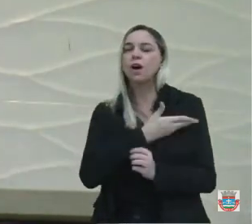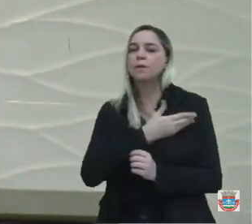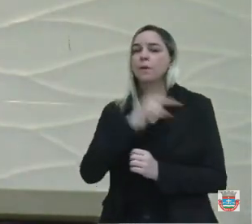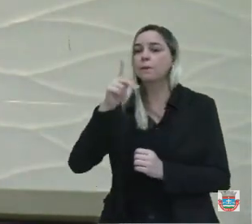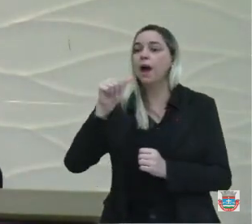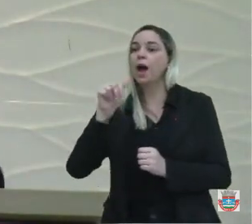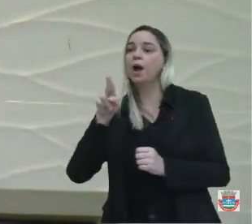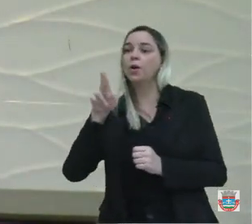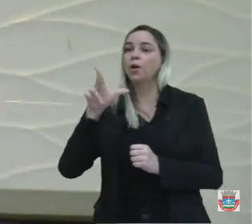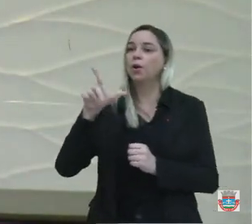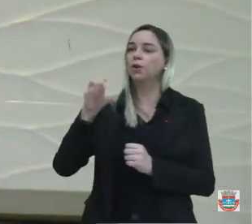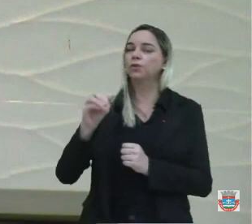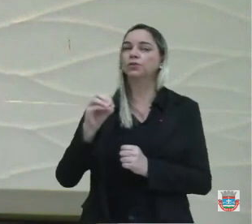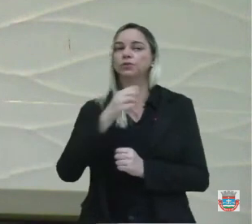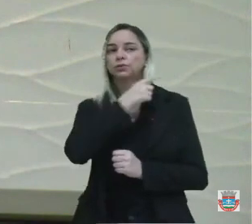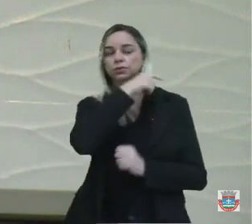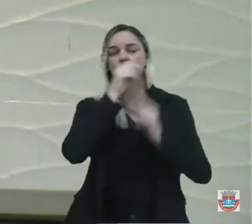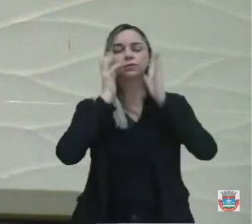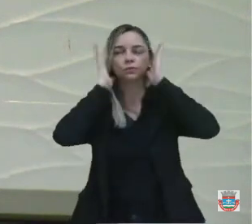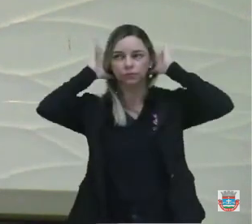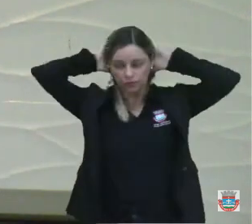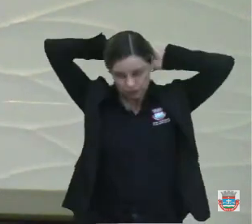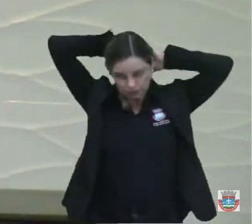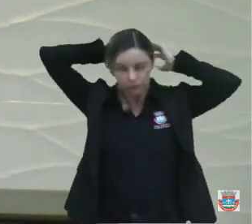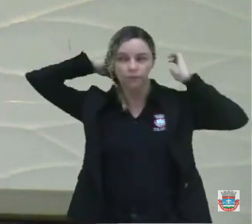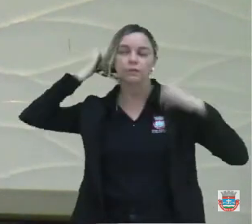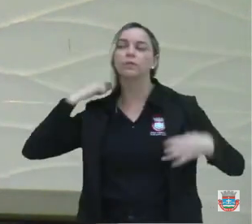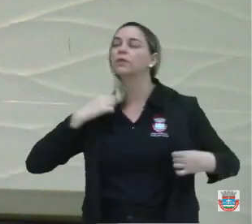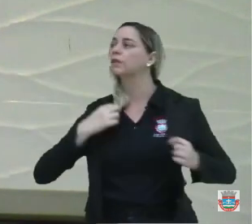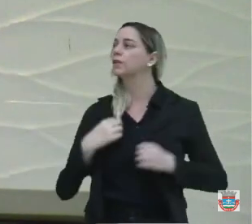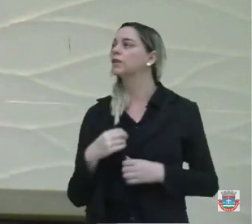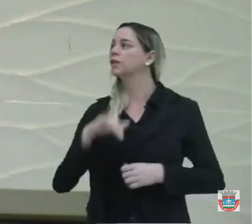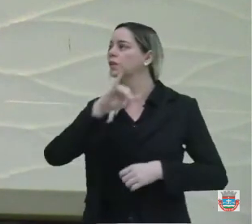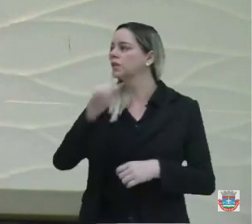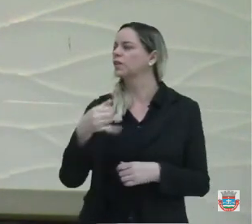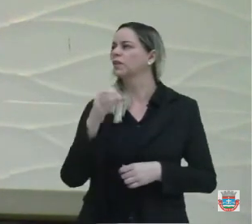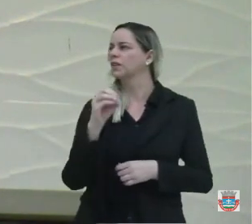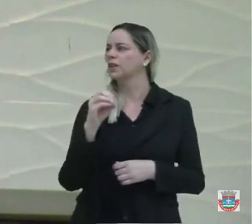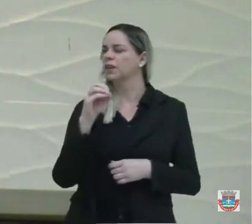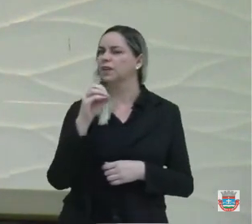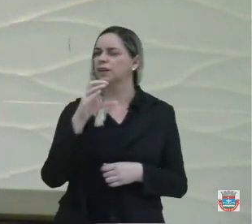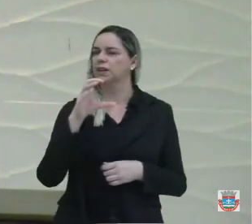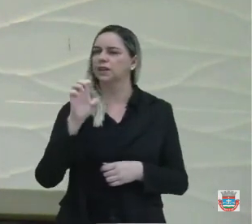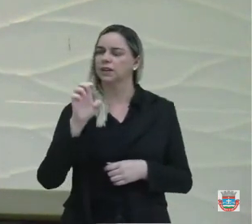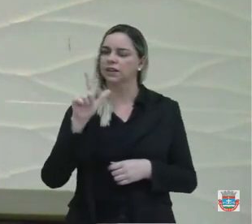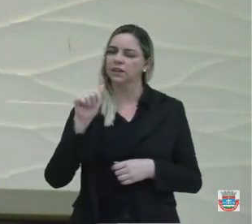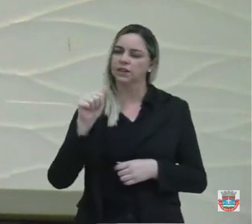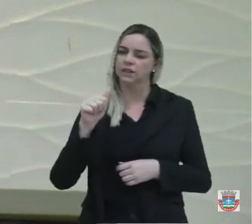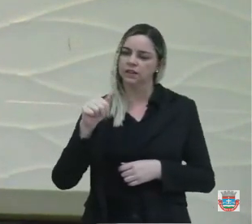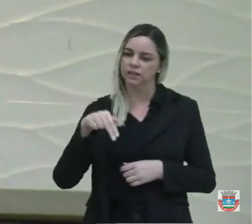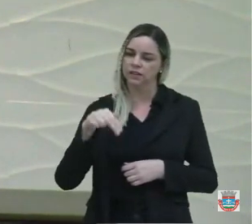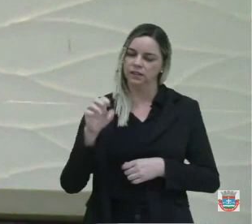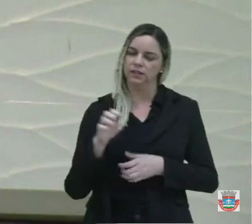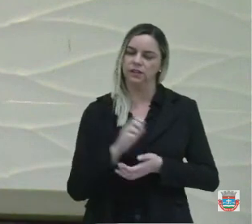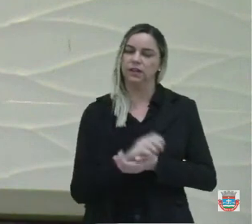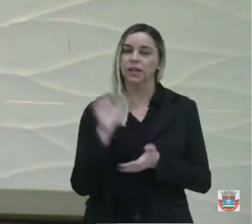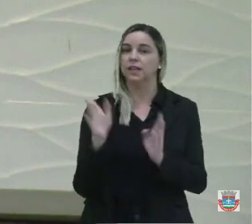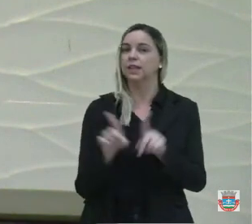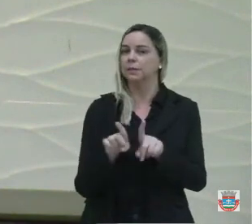Afonso. E também nos da semana, Jalceilane Oliveira, Antônio Carlos, lá do